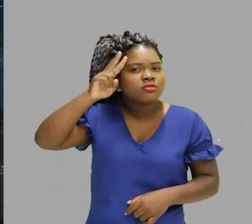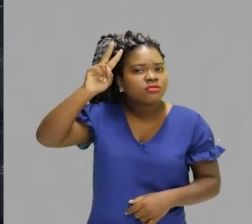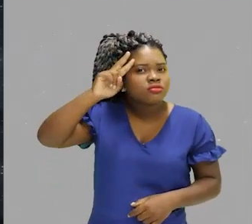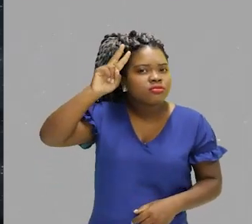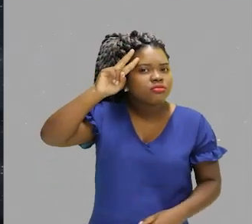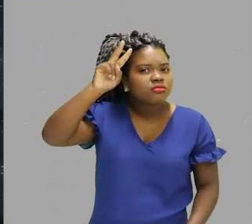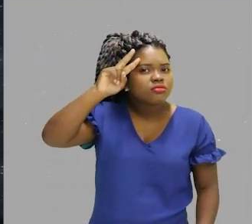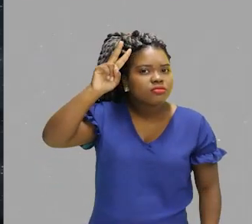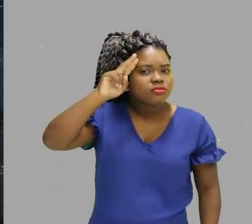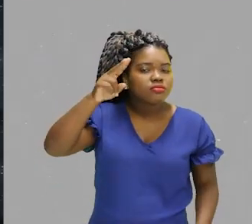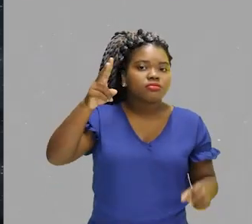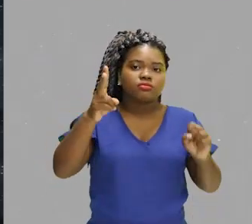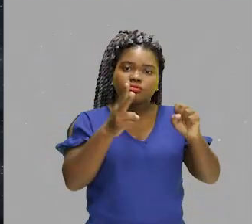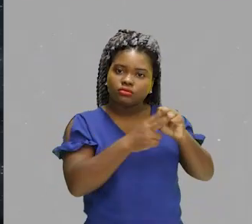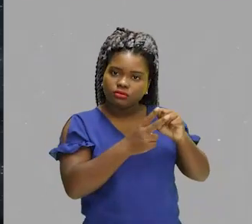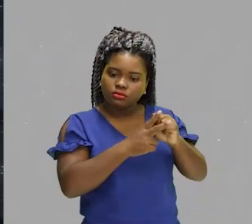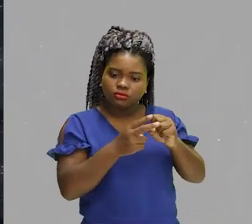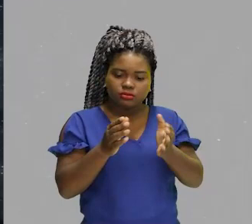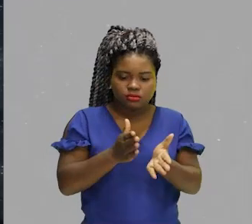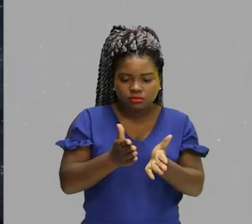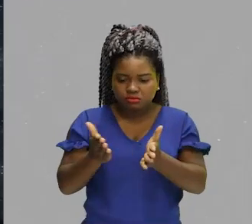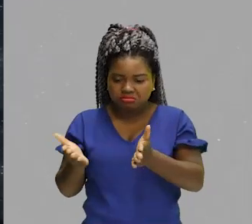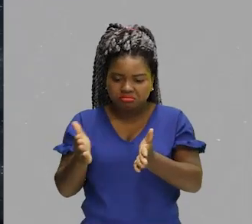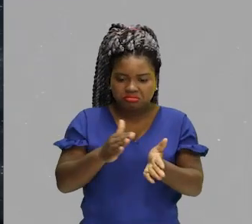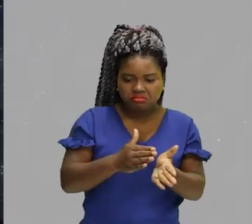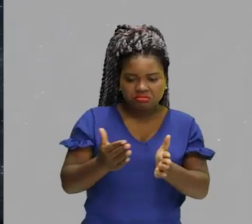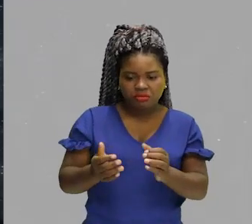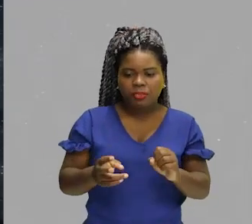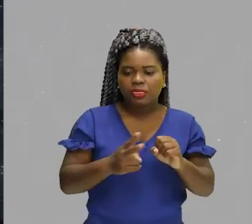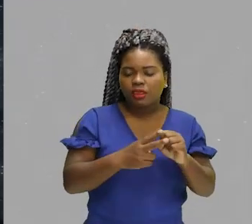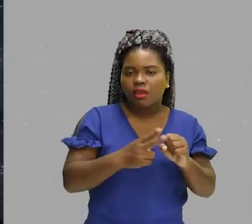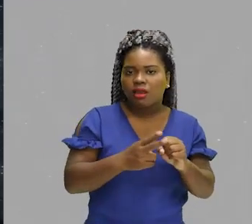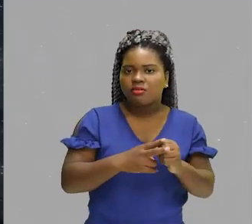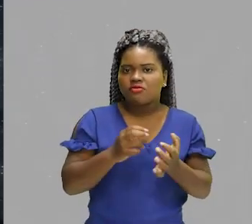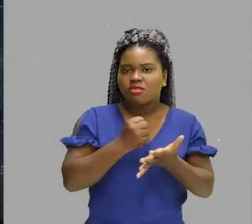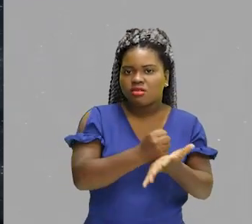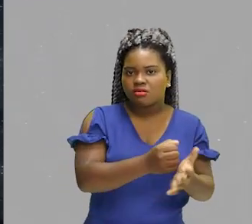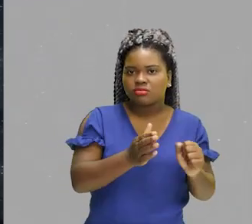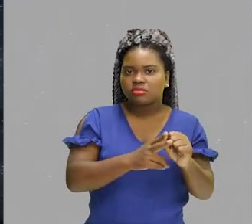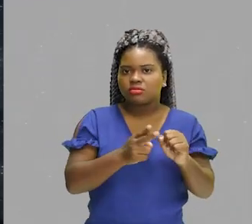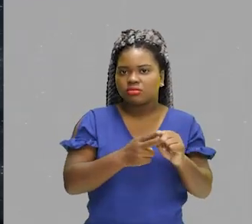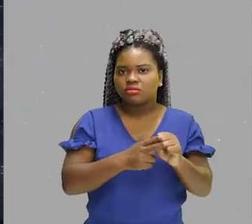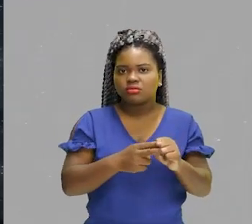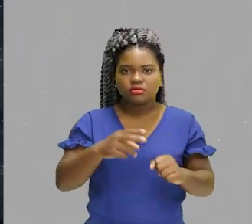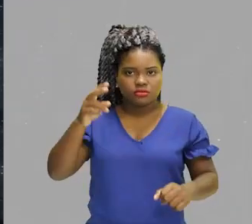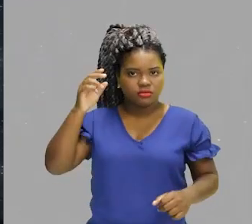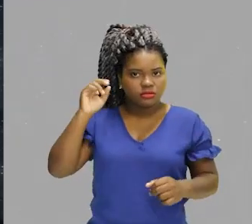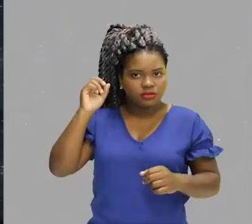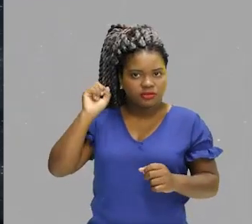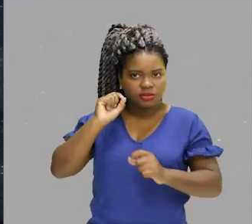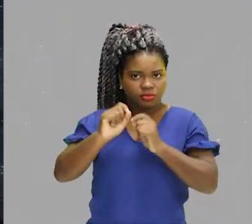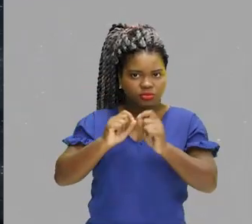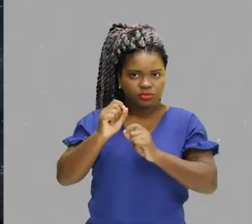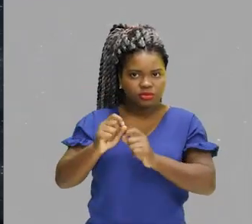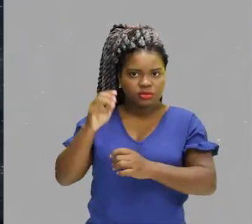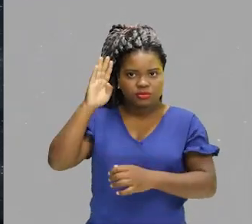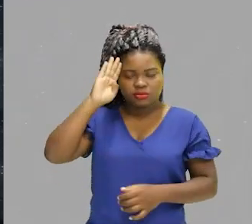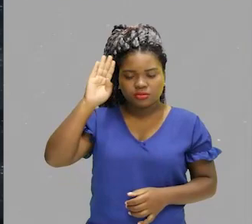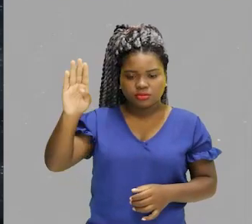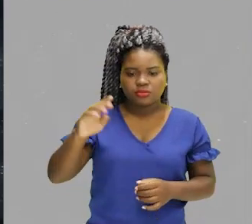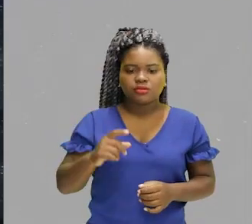que entre o verbo principal e o verbo auxiliar, eu não tenho nenhum conectivo. Então,